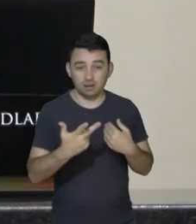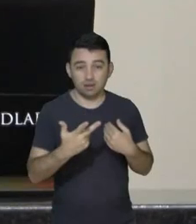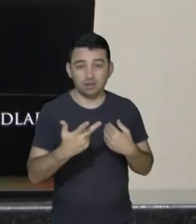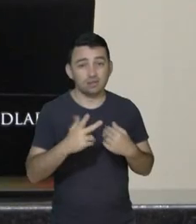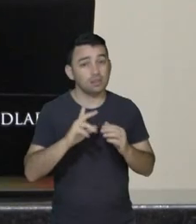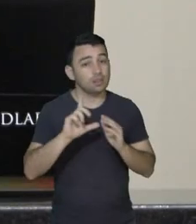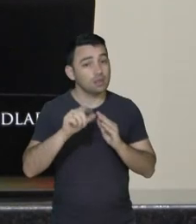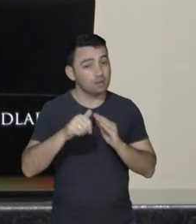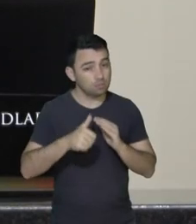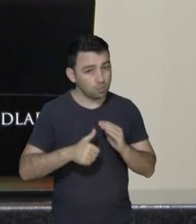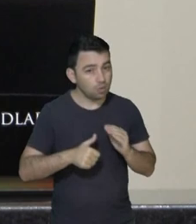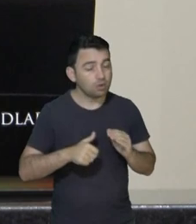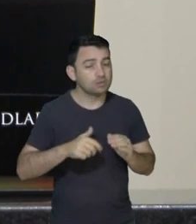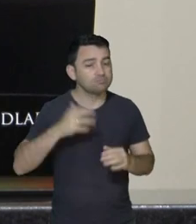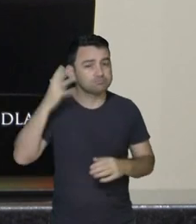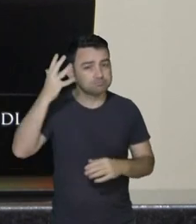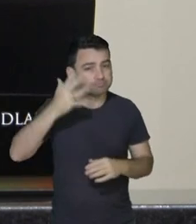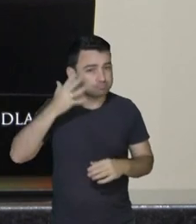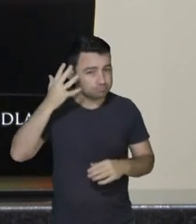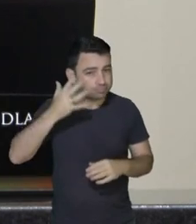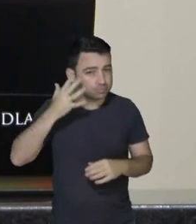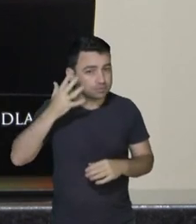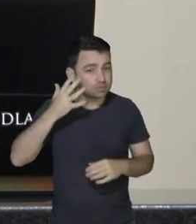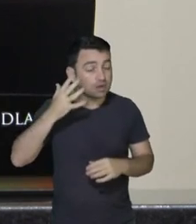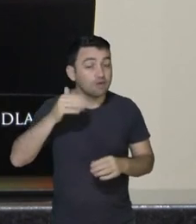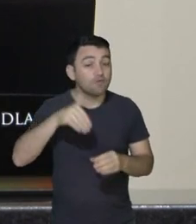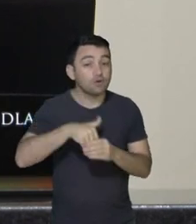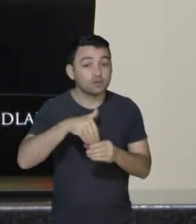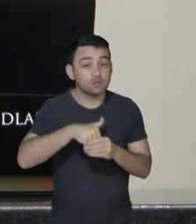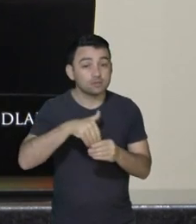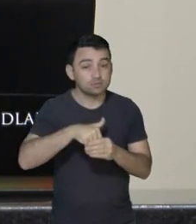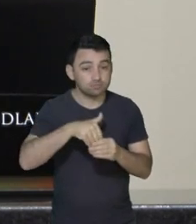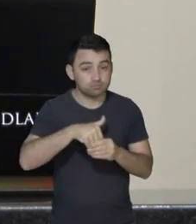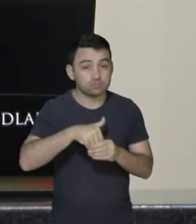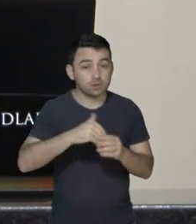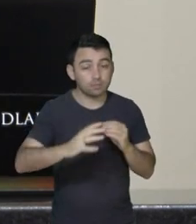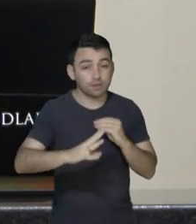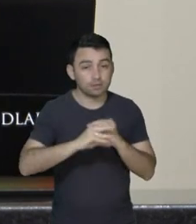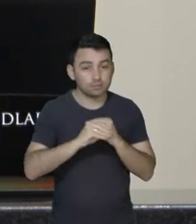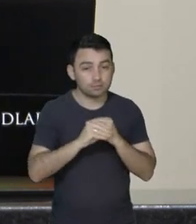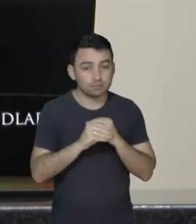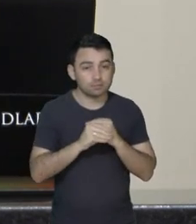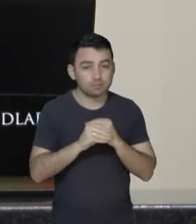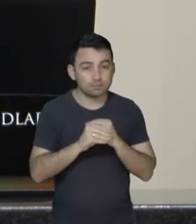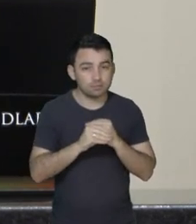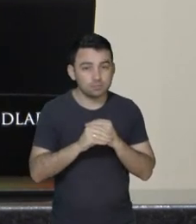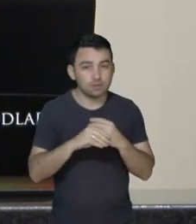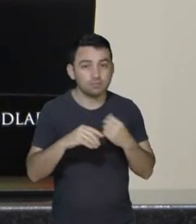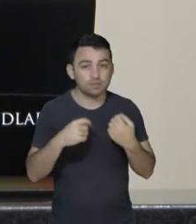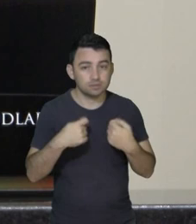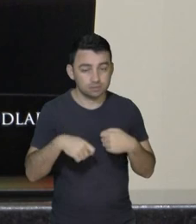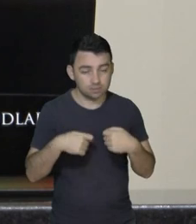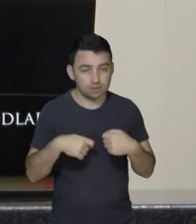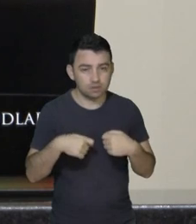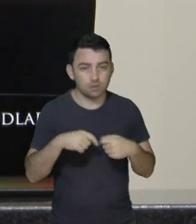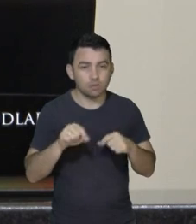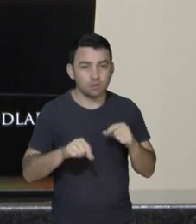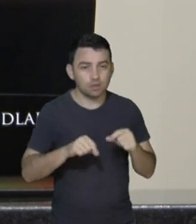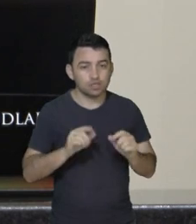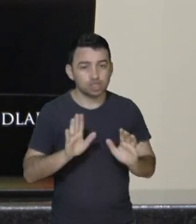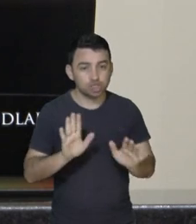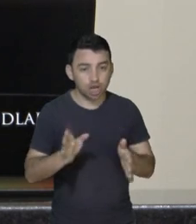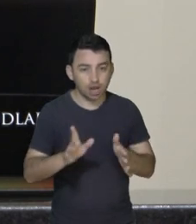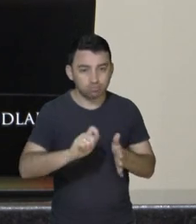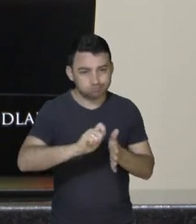vai se manifestar ali também na votação da emenda. A gente subscreveu essa